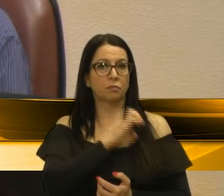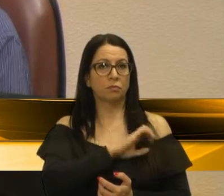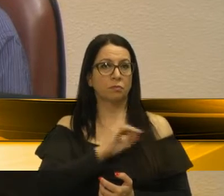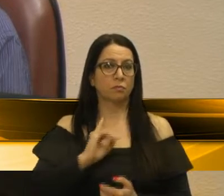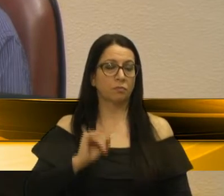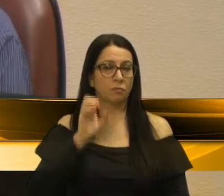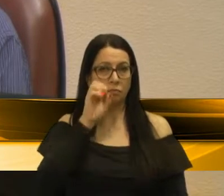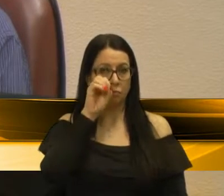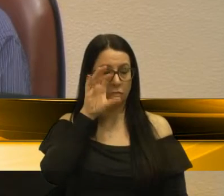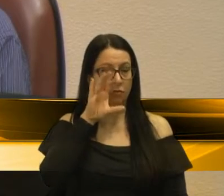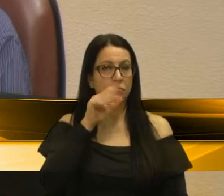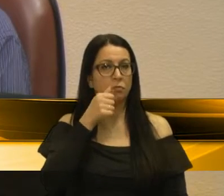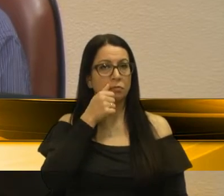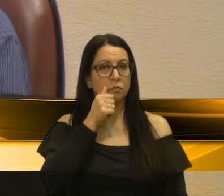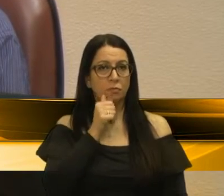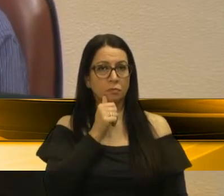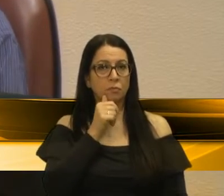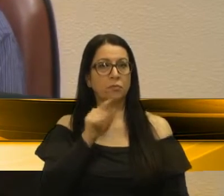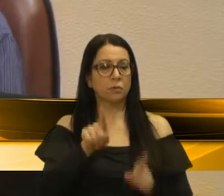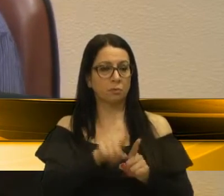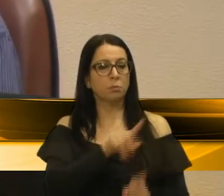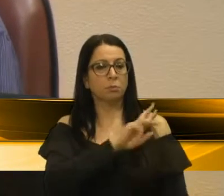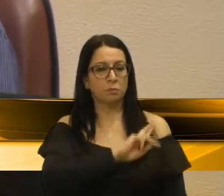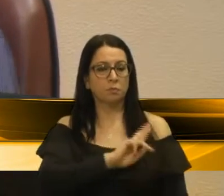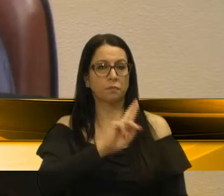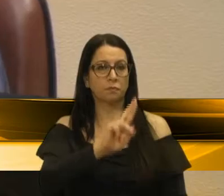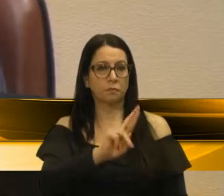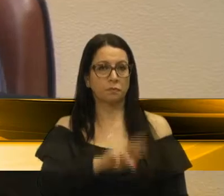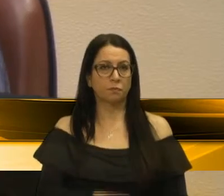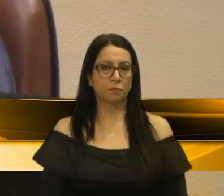realizando e usa e paulo maiores também representação